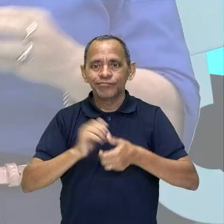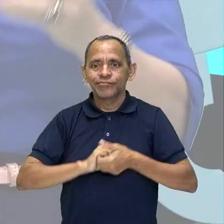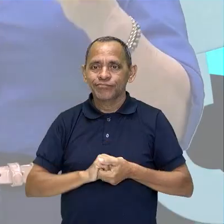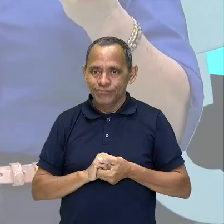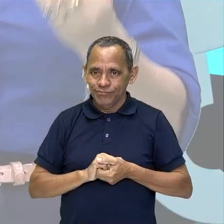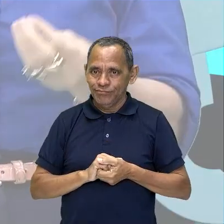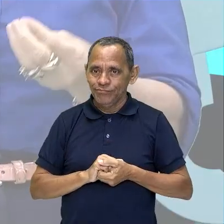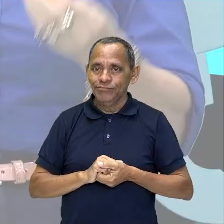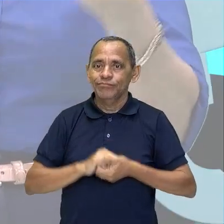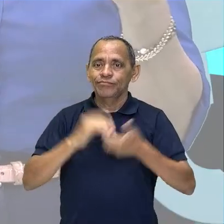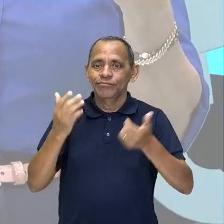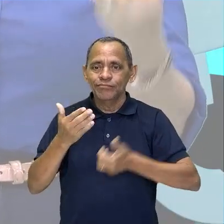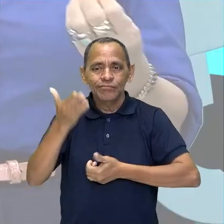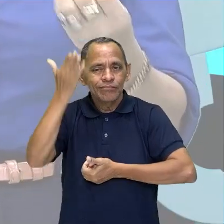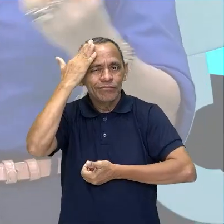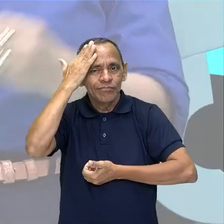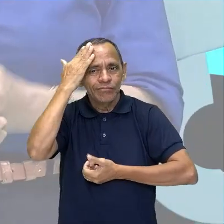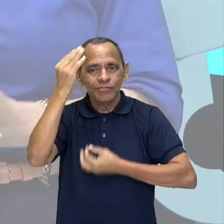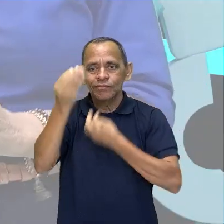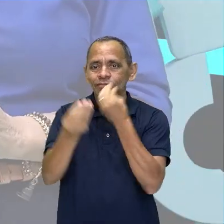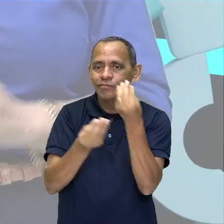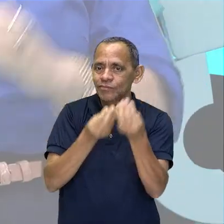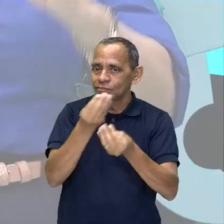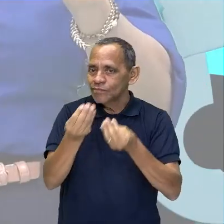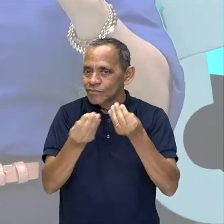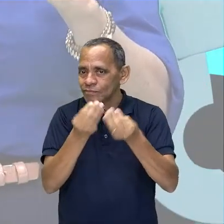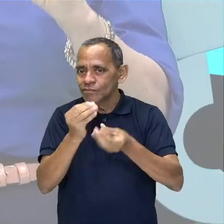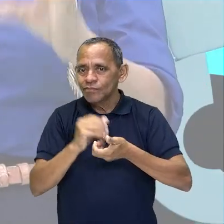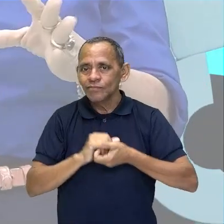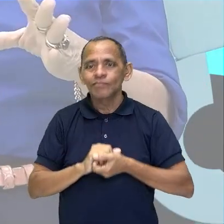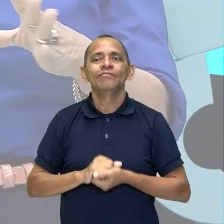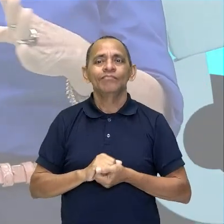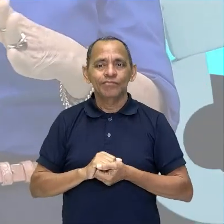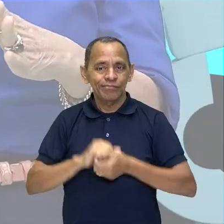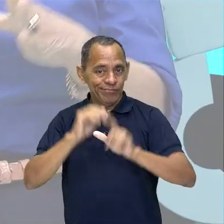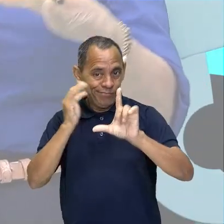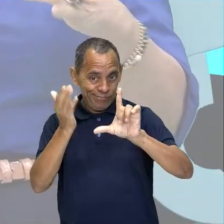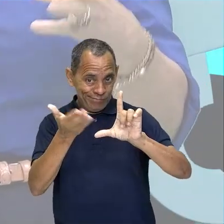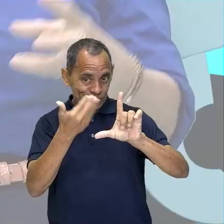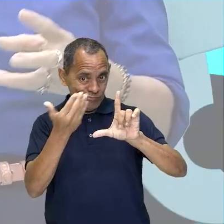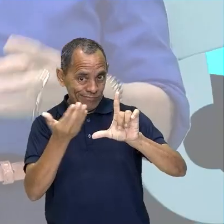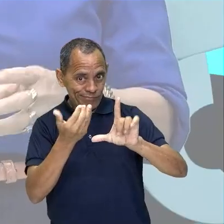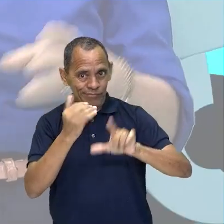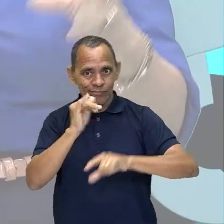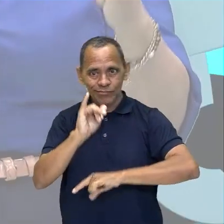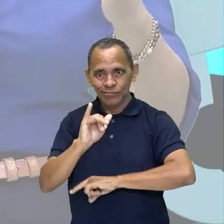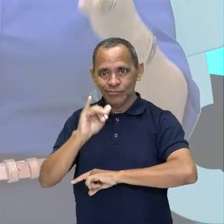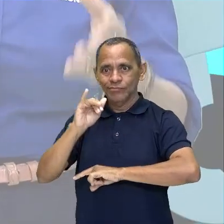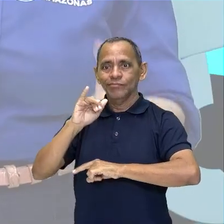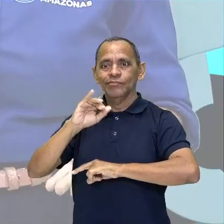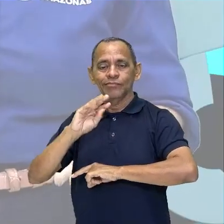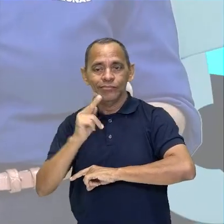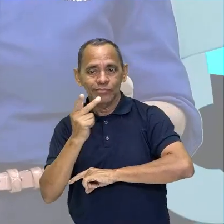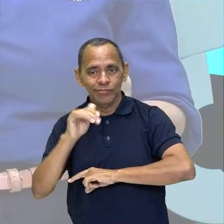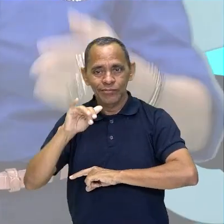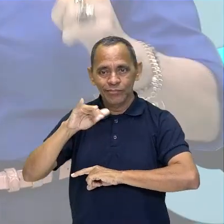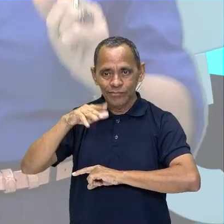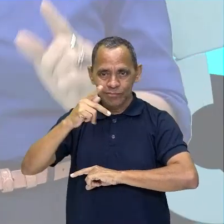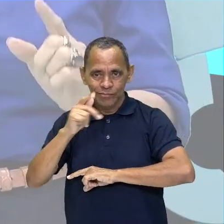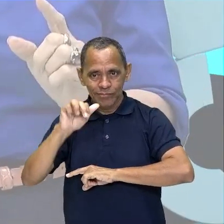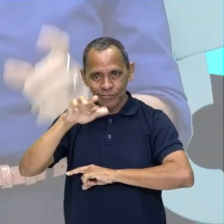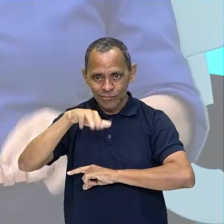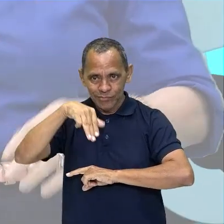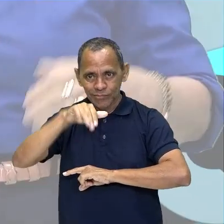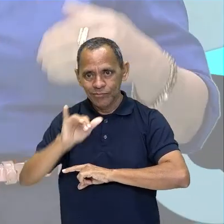Então, vamos entender como a hipermídia transformou a maneira como nós aprendemos